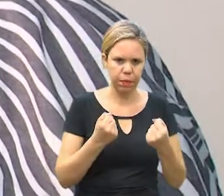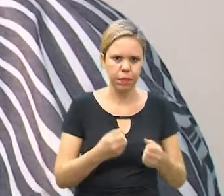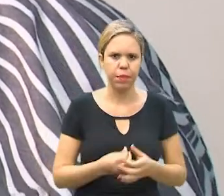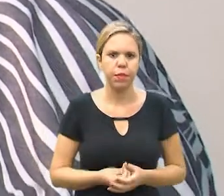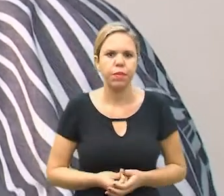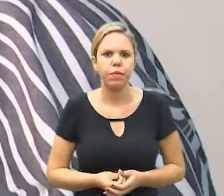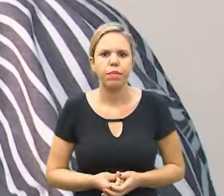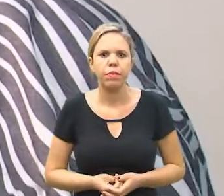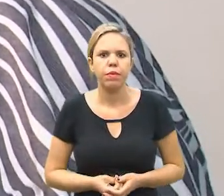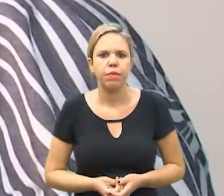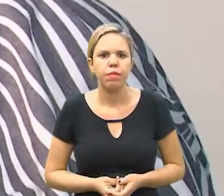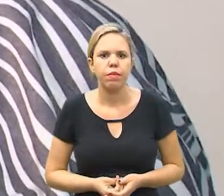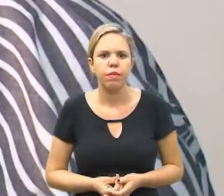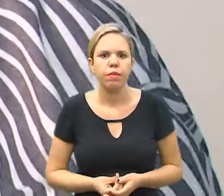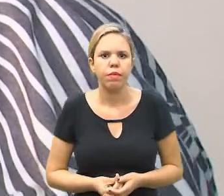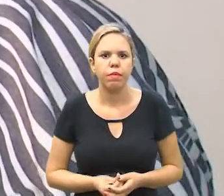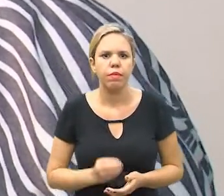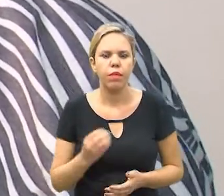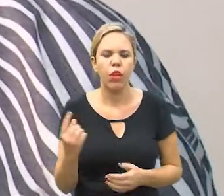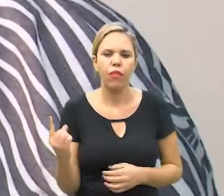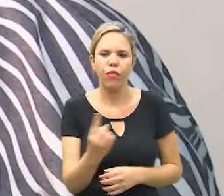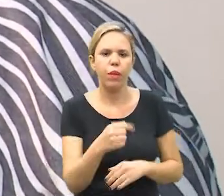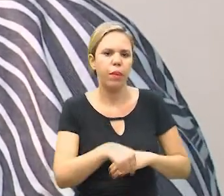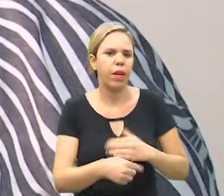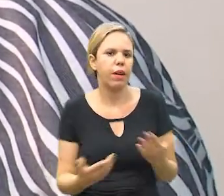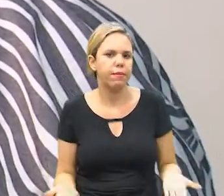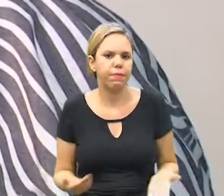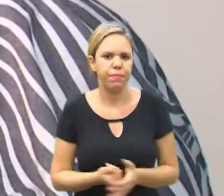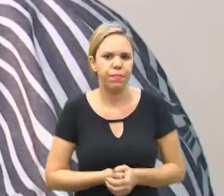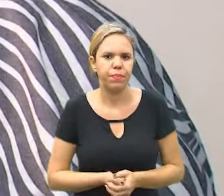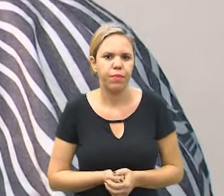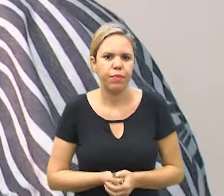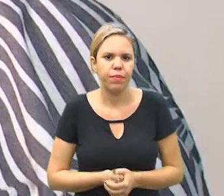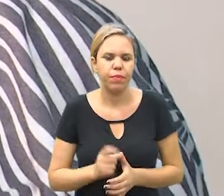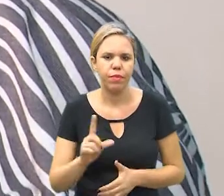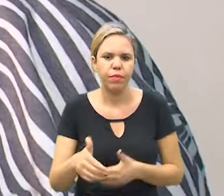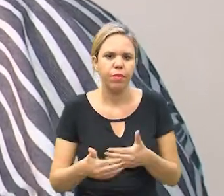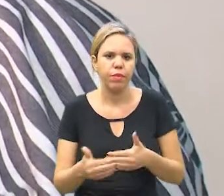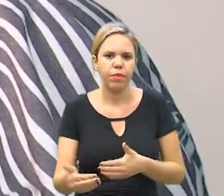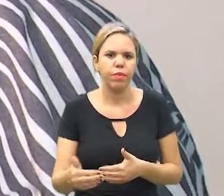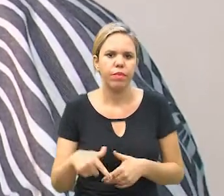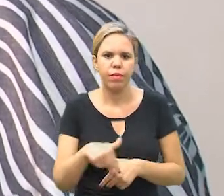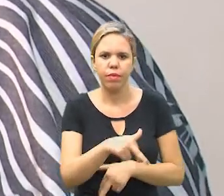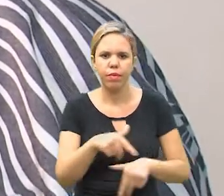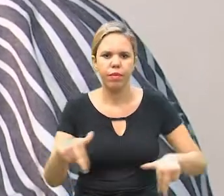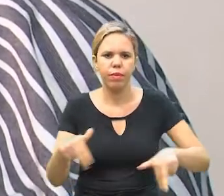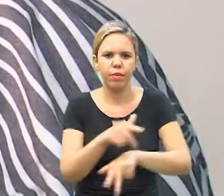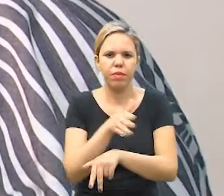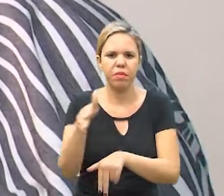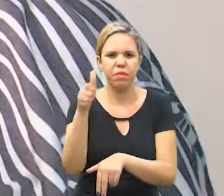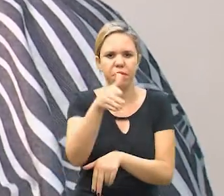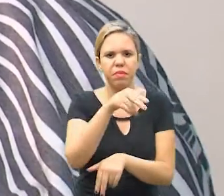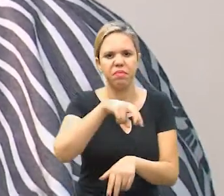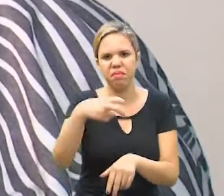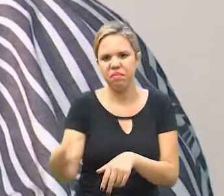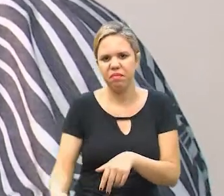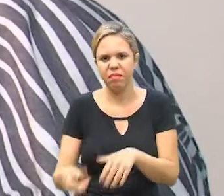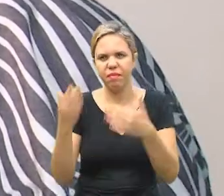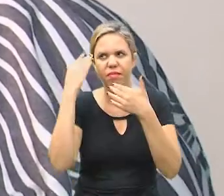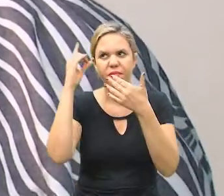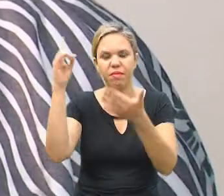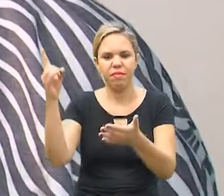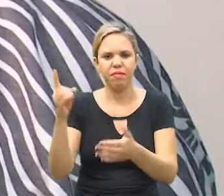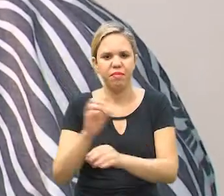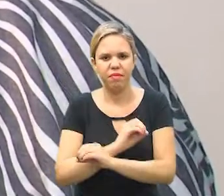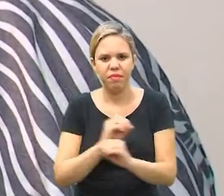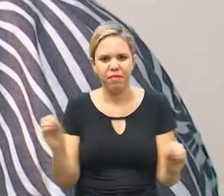né? E aí eu vim para cá. Daí ando para todo lado, não caí, graças a Deus,